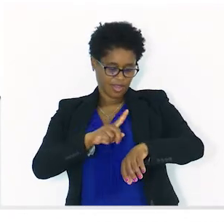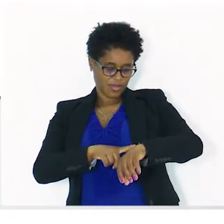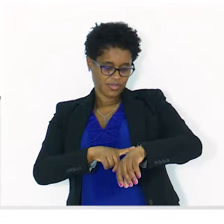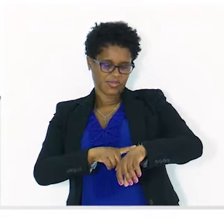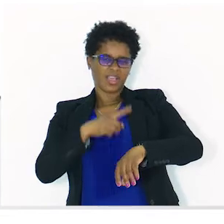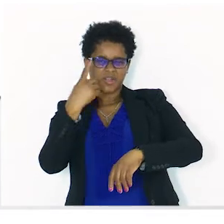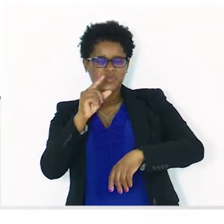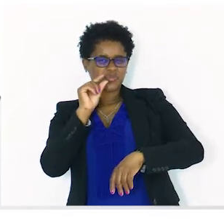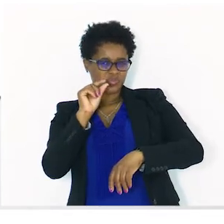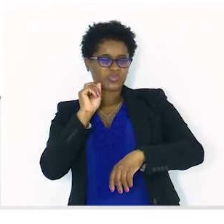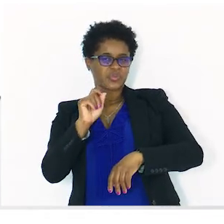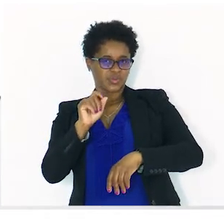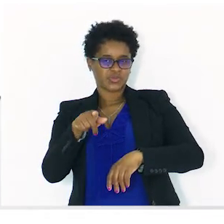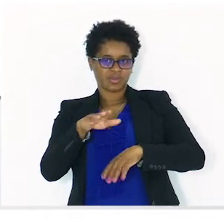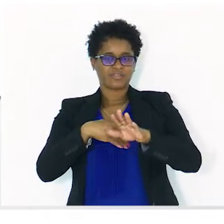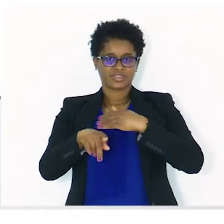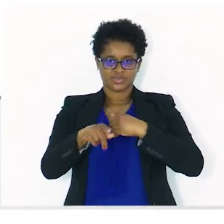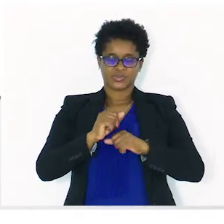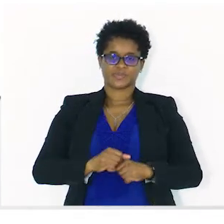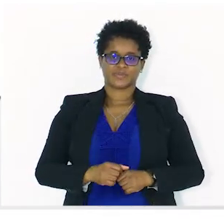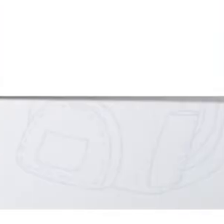Tem alguns minutinhos para fazerem isso.